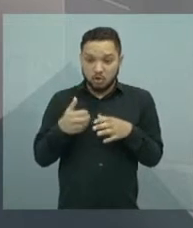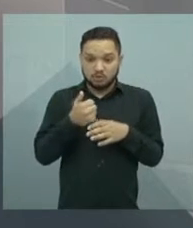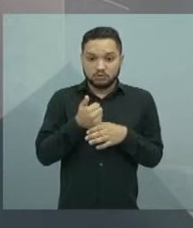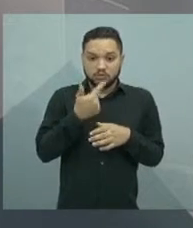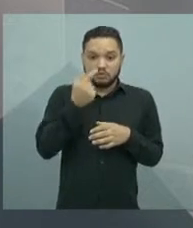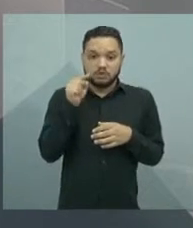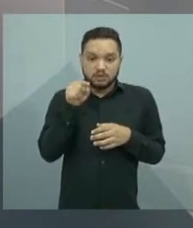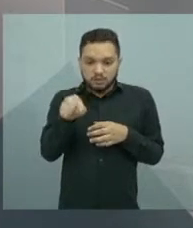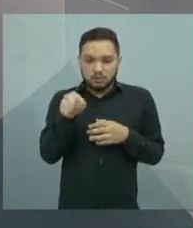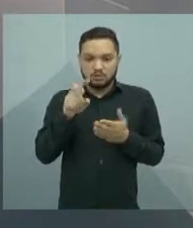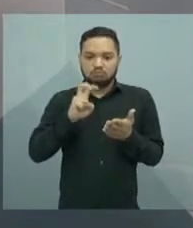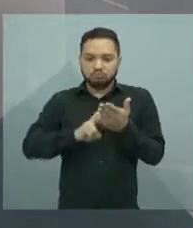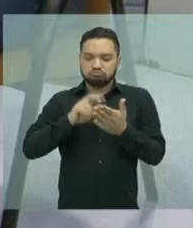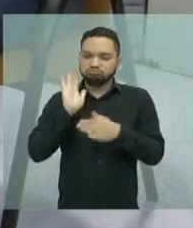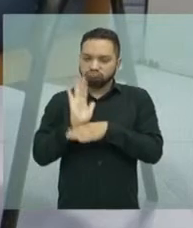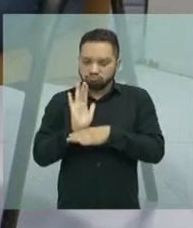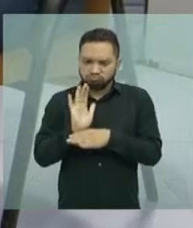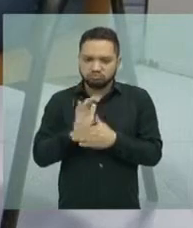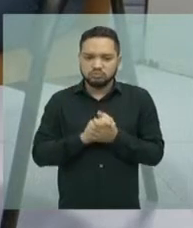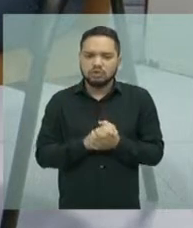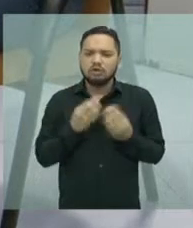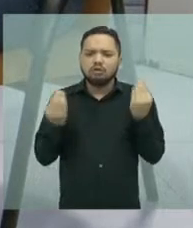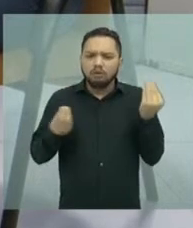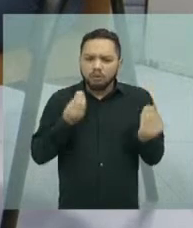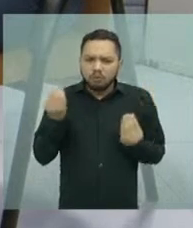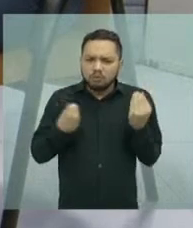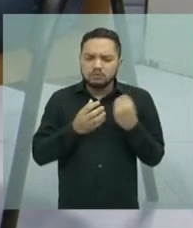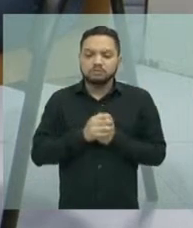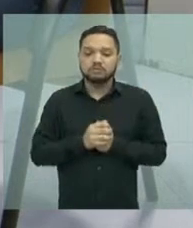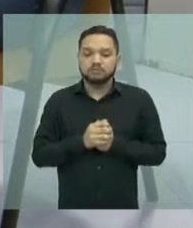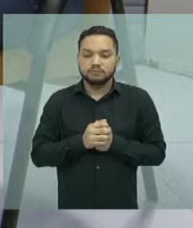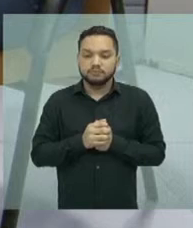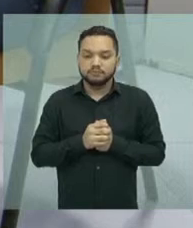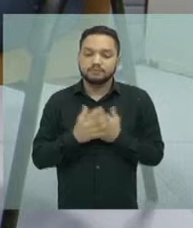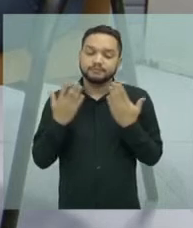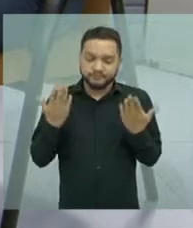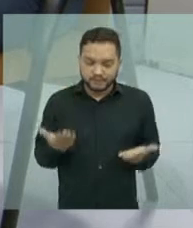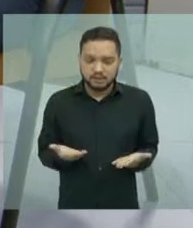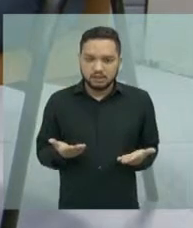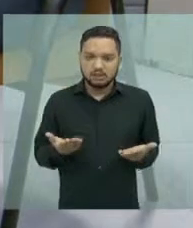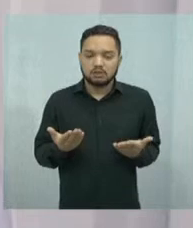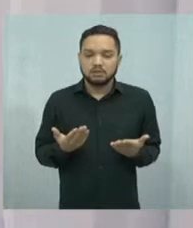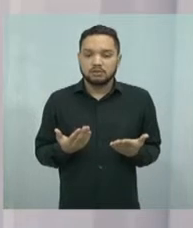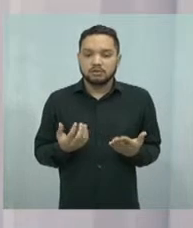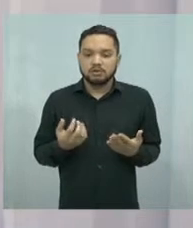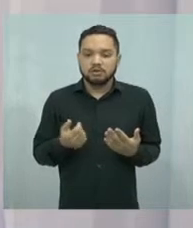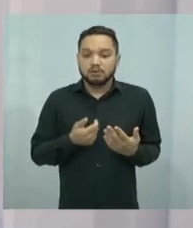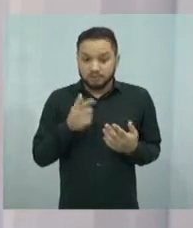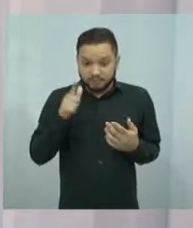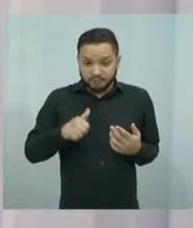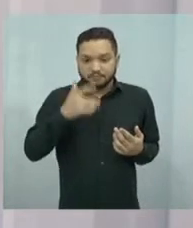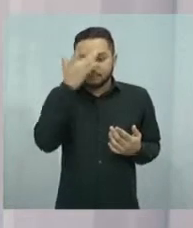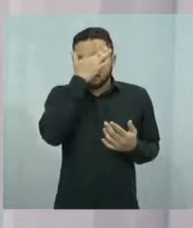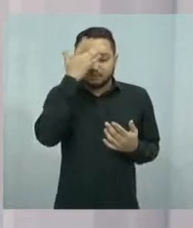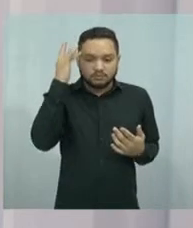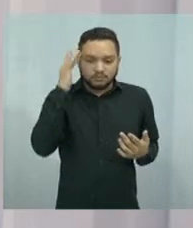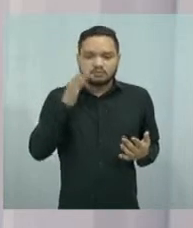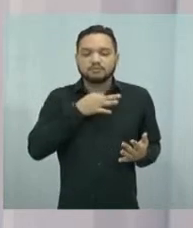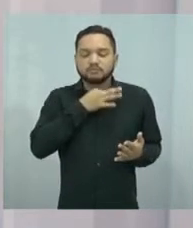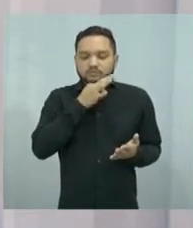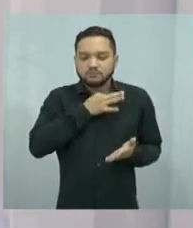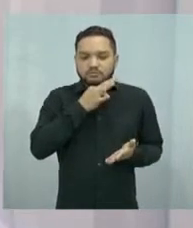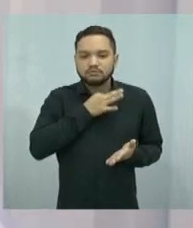12 mil em tempo integral. O que é isso? Esse número grande que você citou são voluntários que